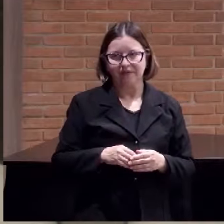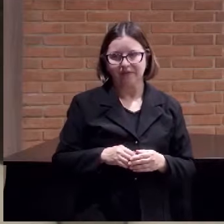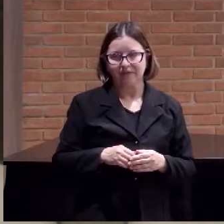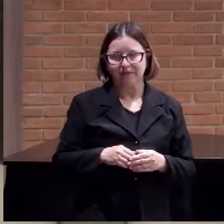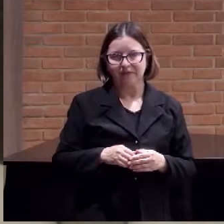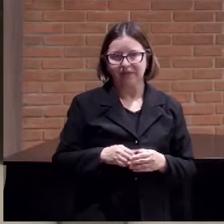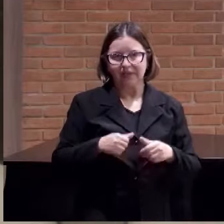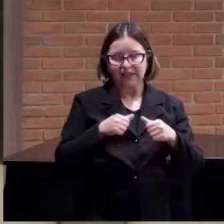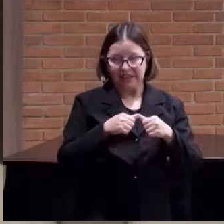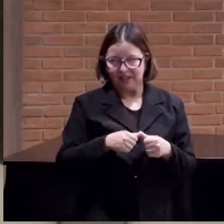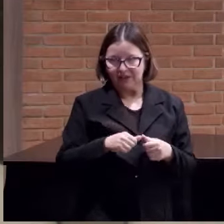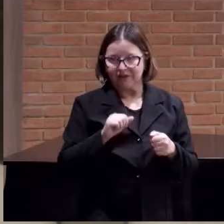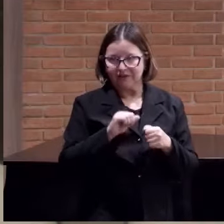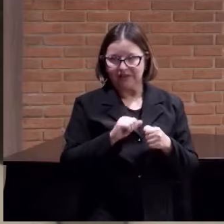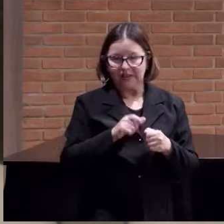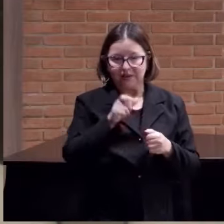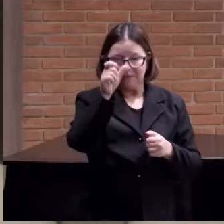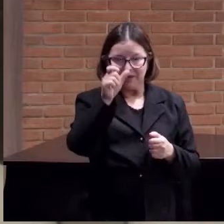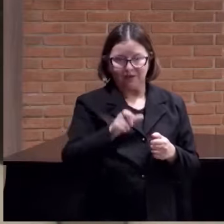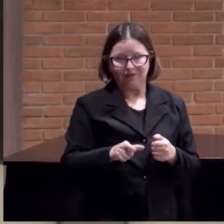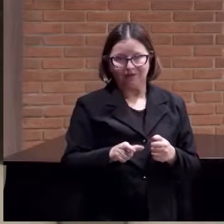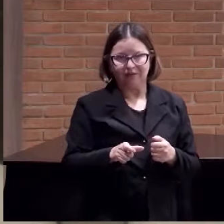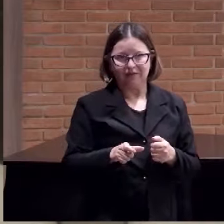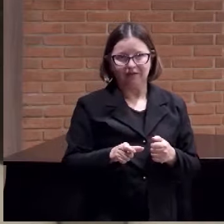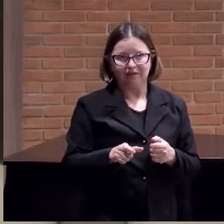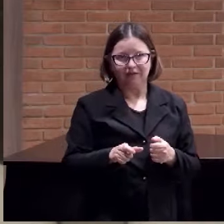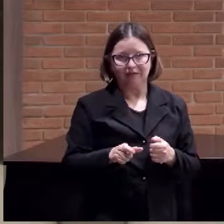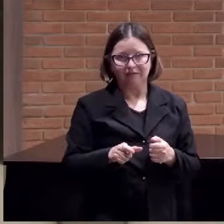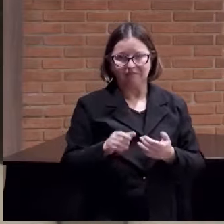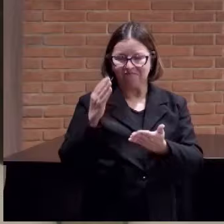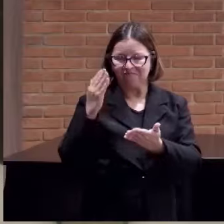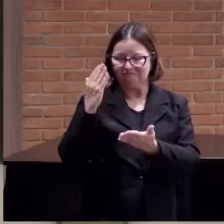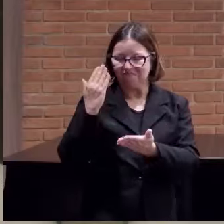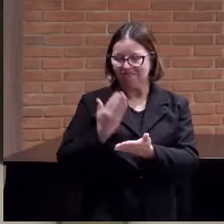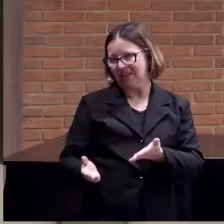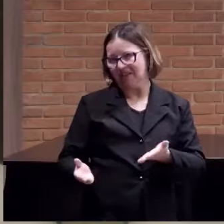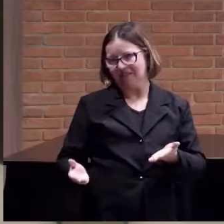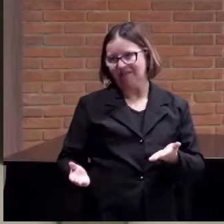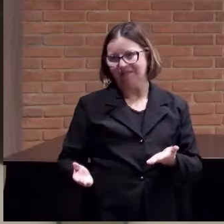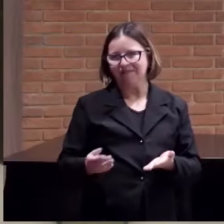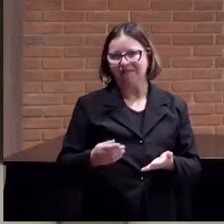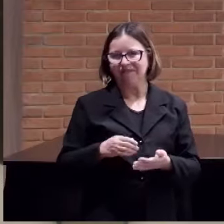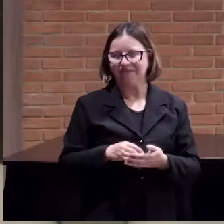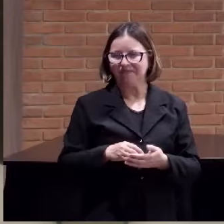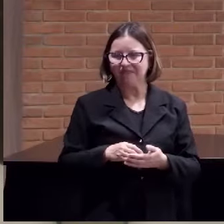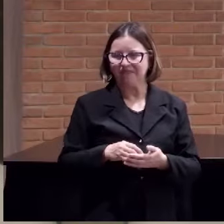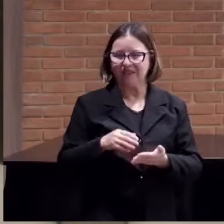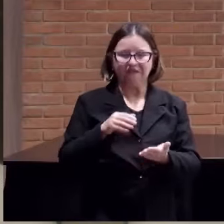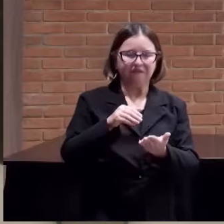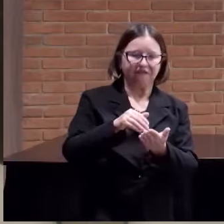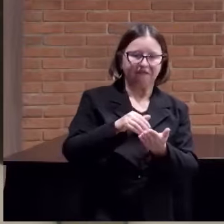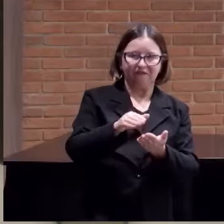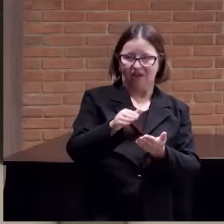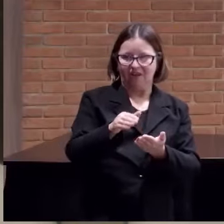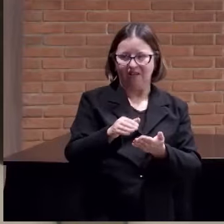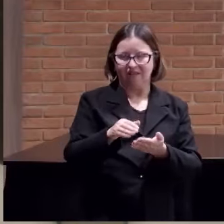da pessoa um marginal, um fora